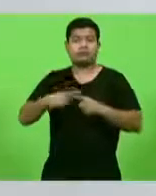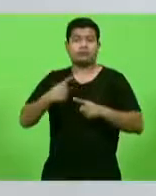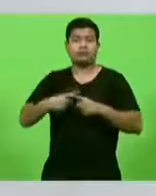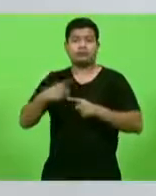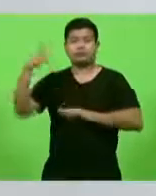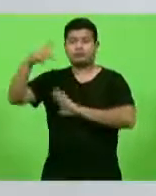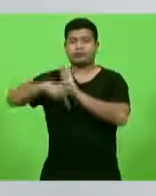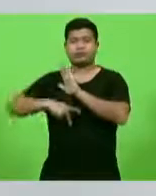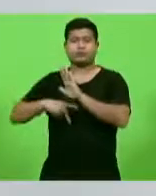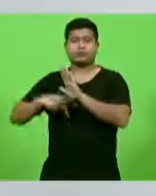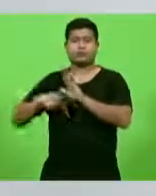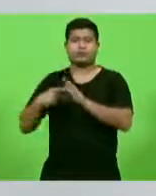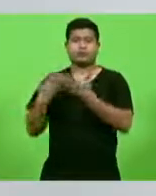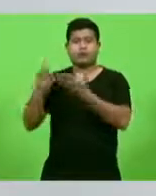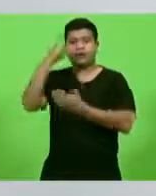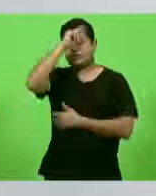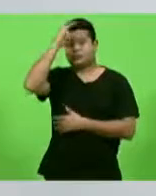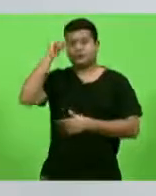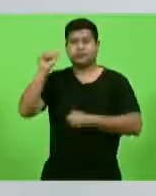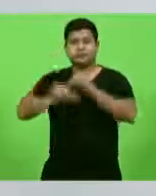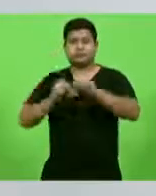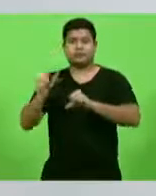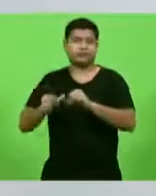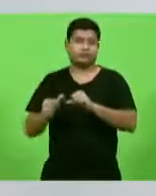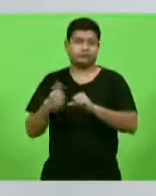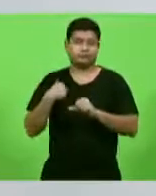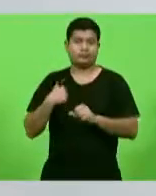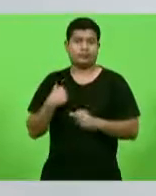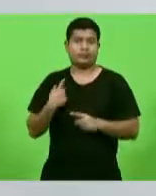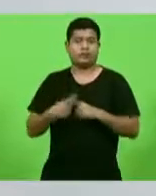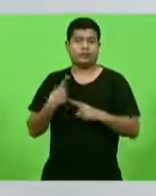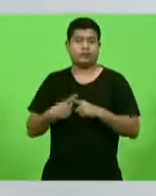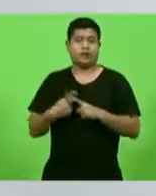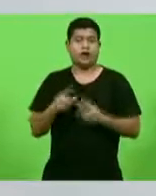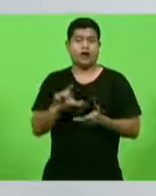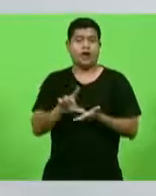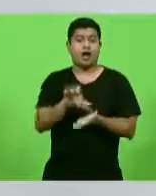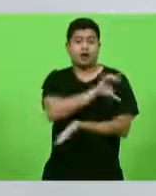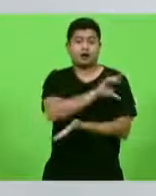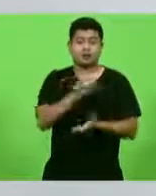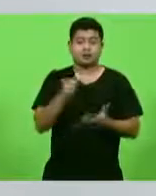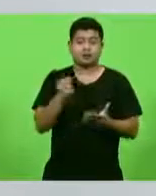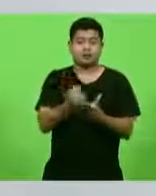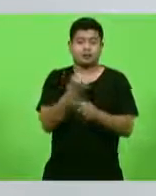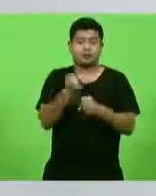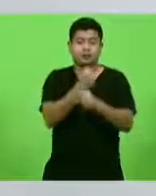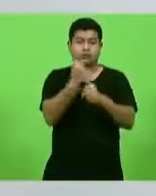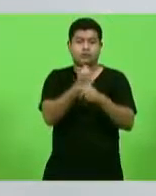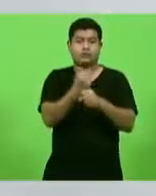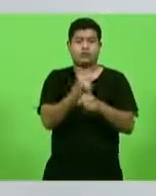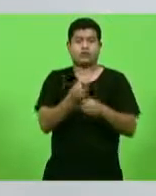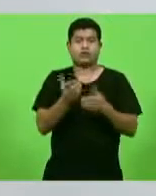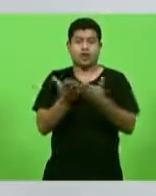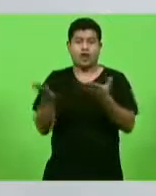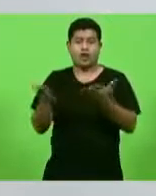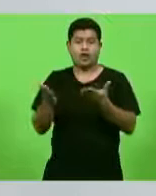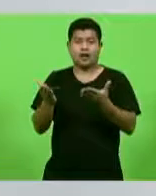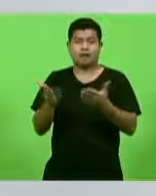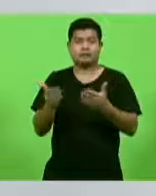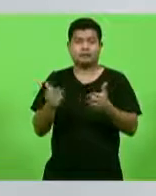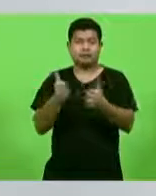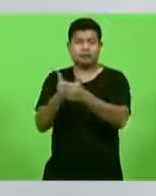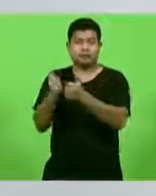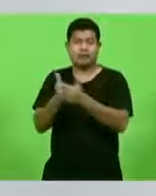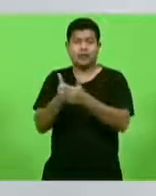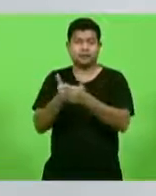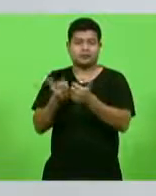foi alterado, já que inicialmente era para ser construído em cima do setor 3 do Parque da Vila Germânica e